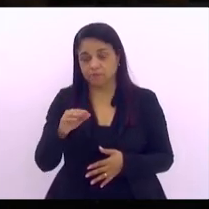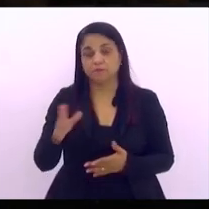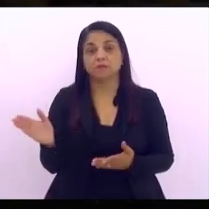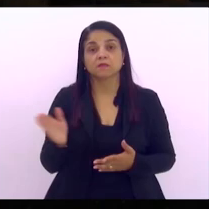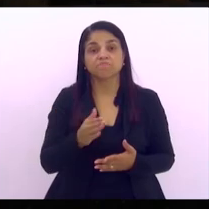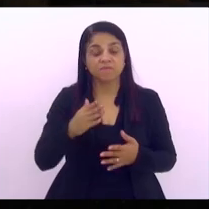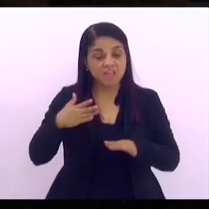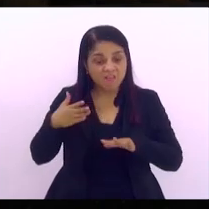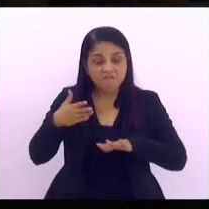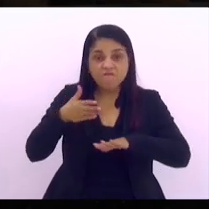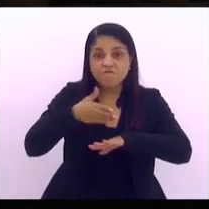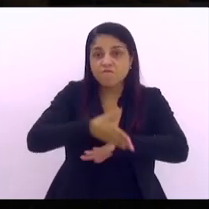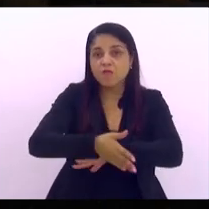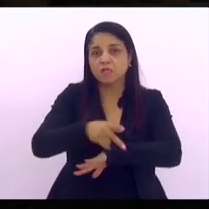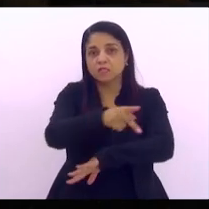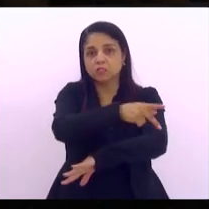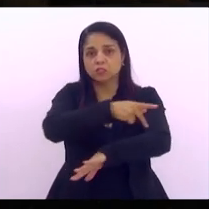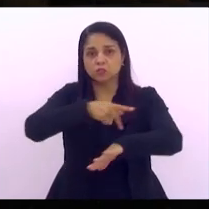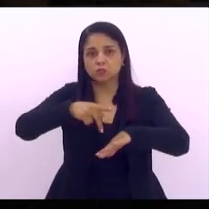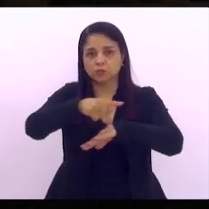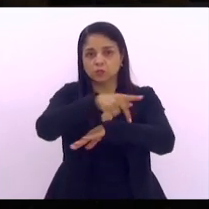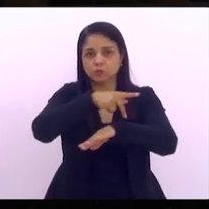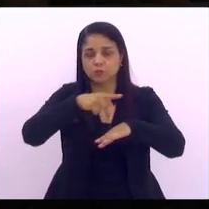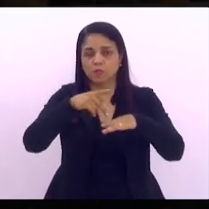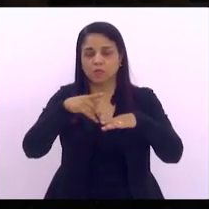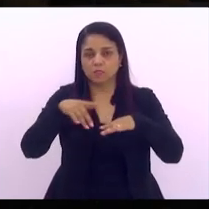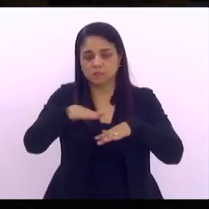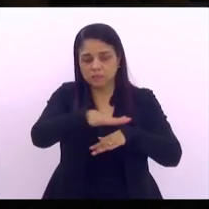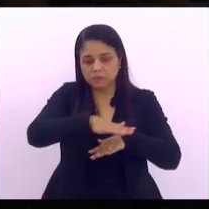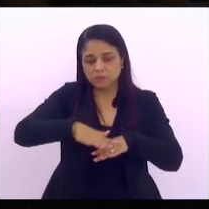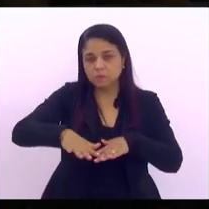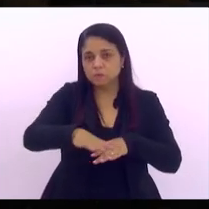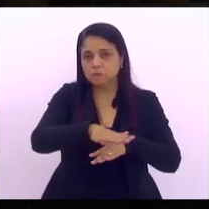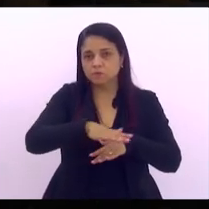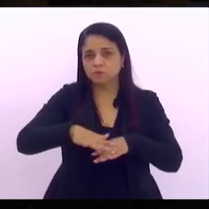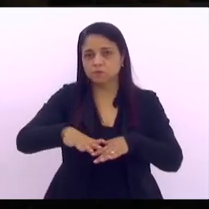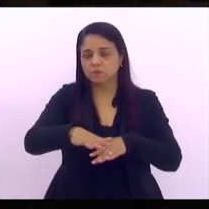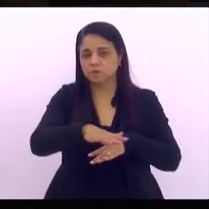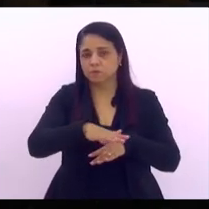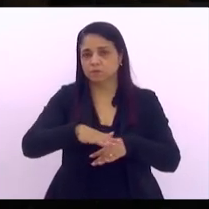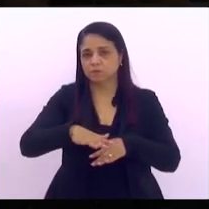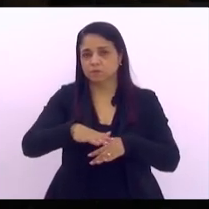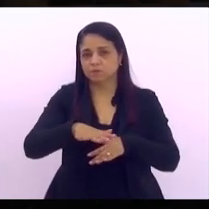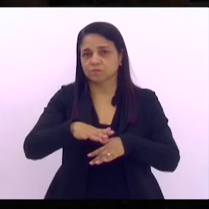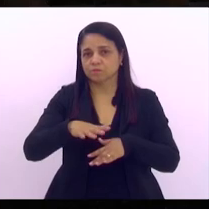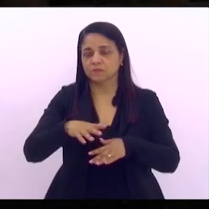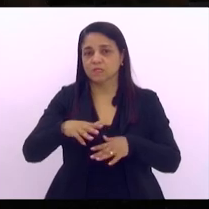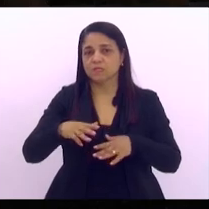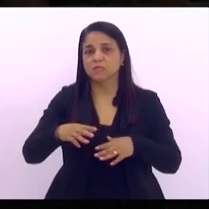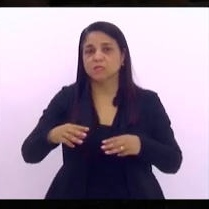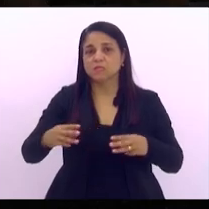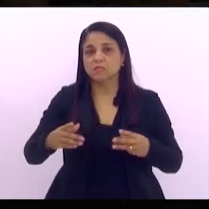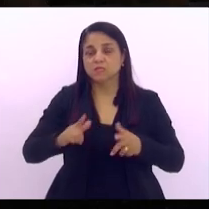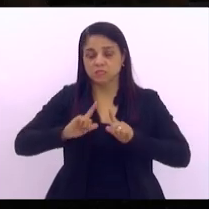que fez ao território de Israel,